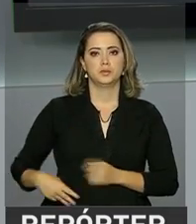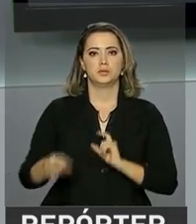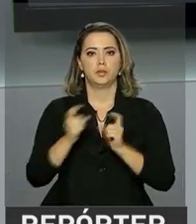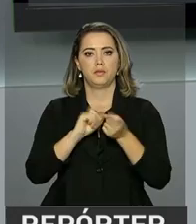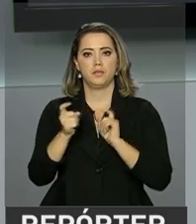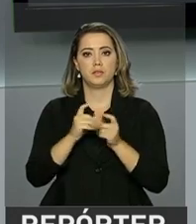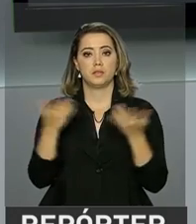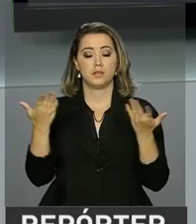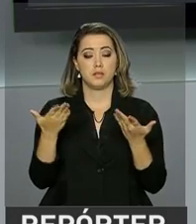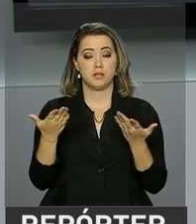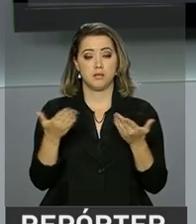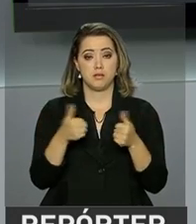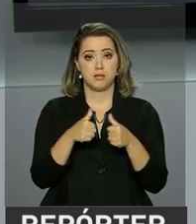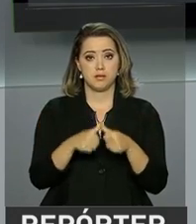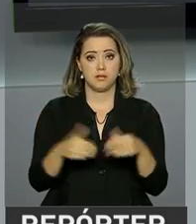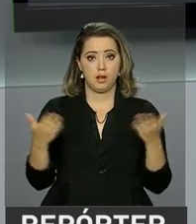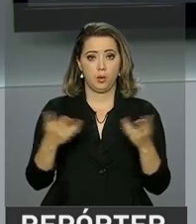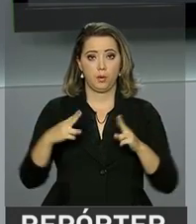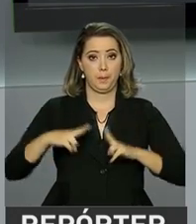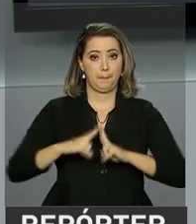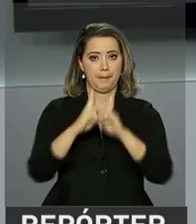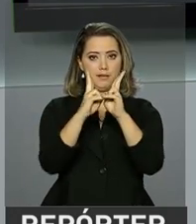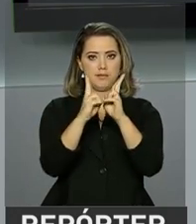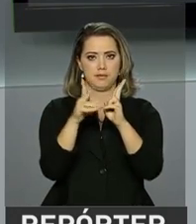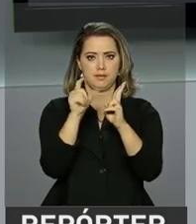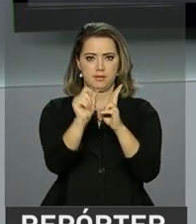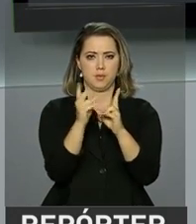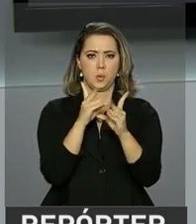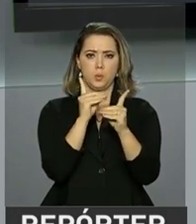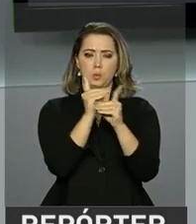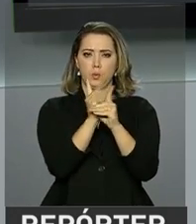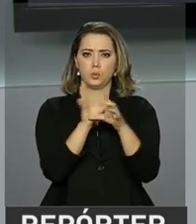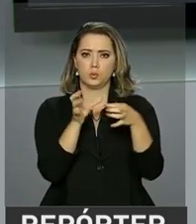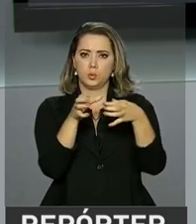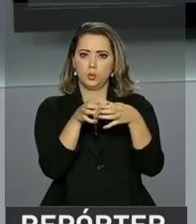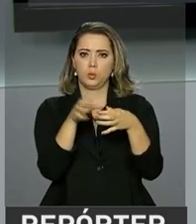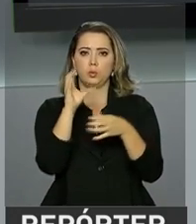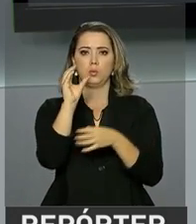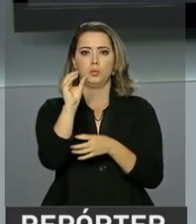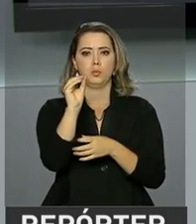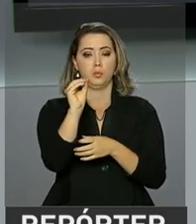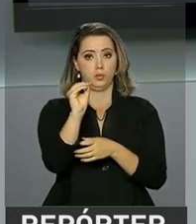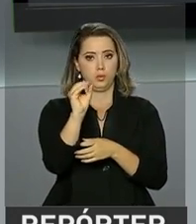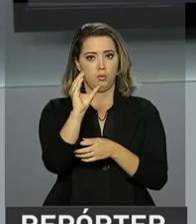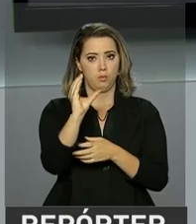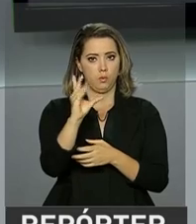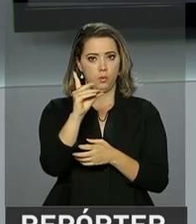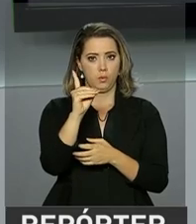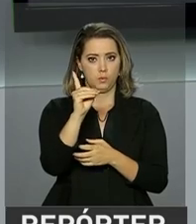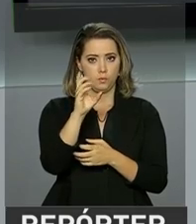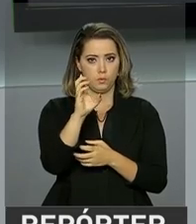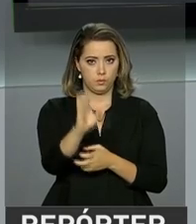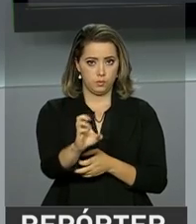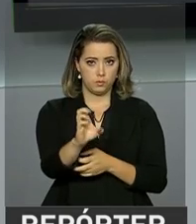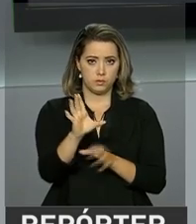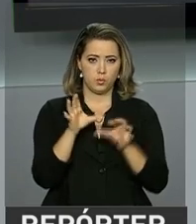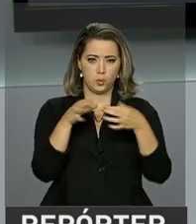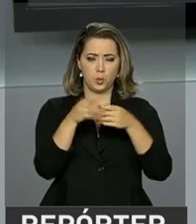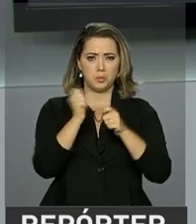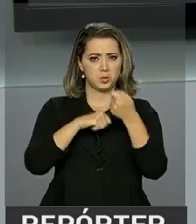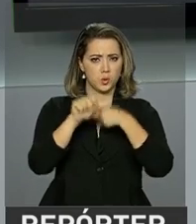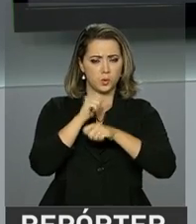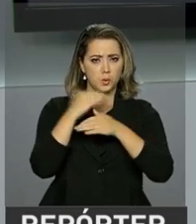Meirelles está em Paris participando de um encontro da organização para cooperação e desenvolvimento econômico a